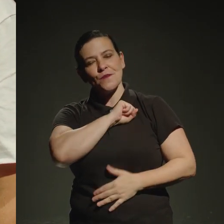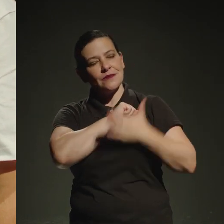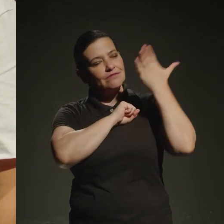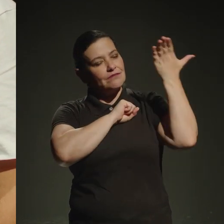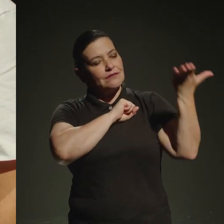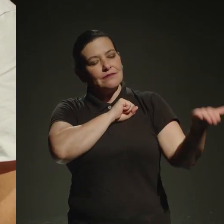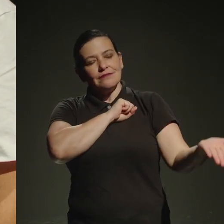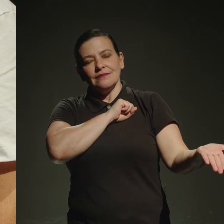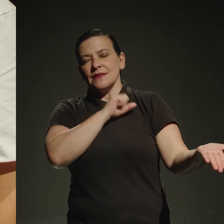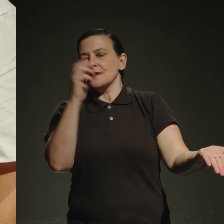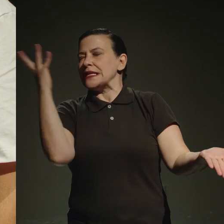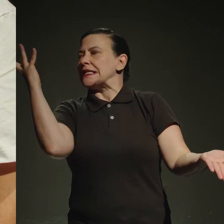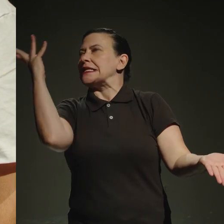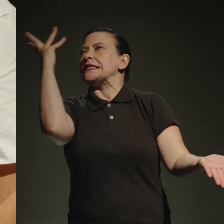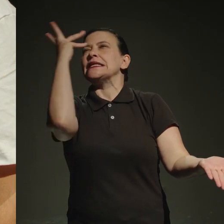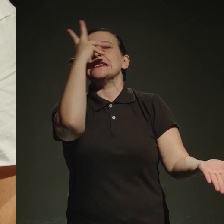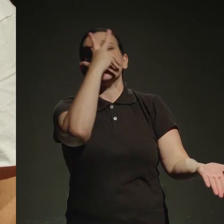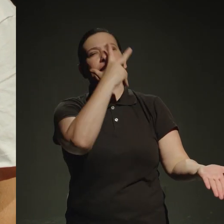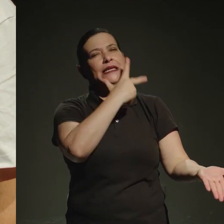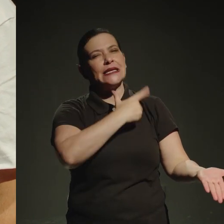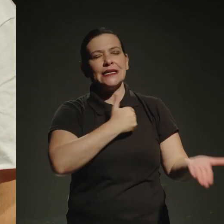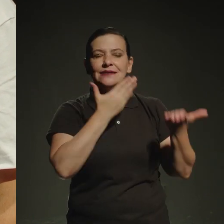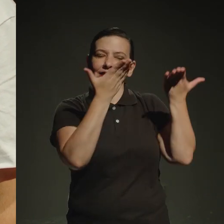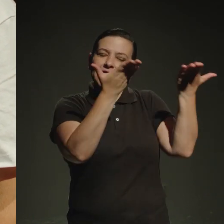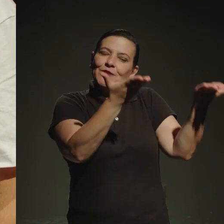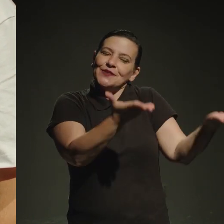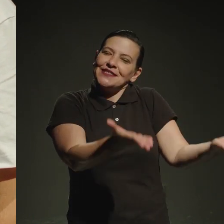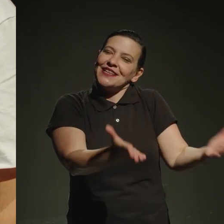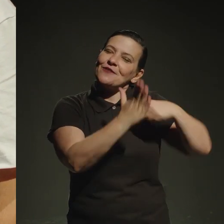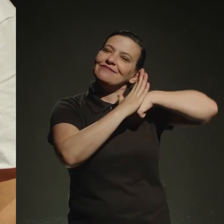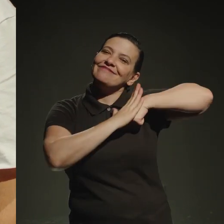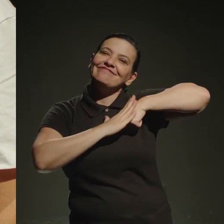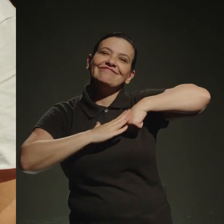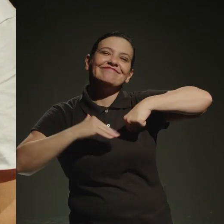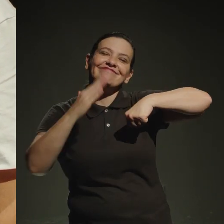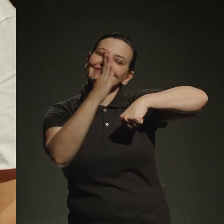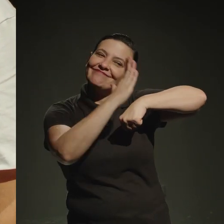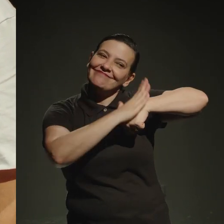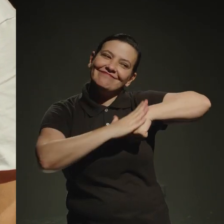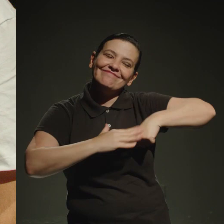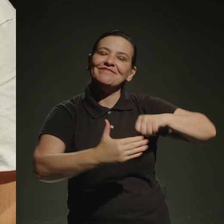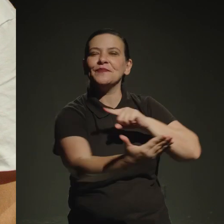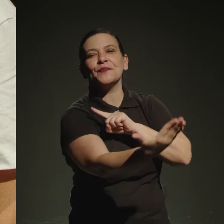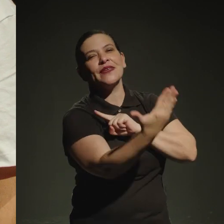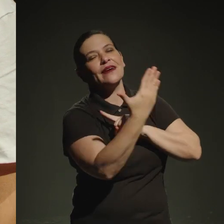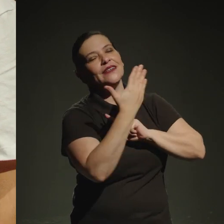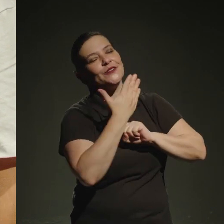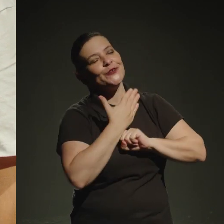peço que não recuses a dar-me o teu favor e amparo, agora que tanto deles